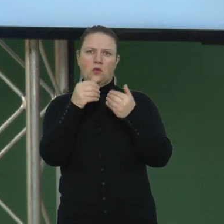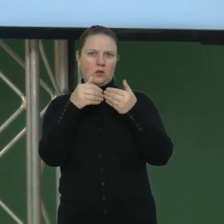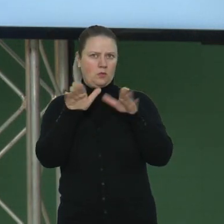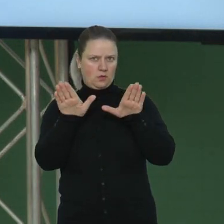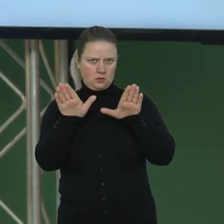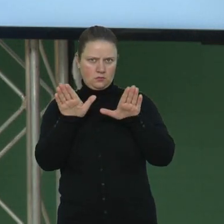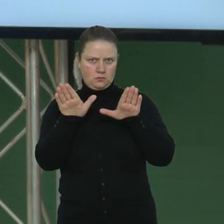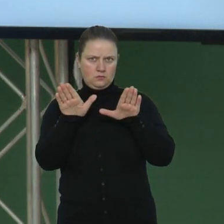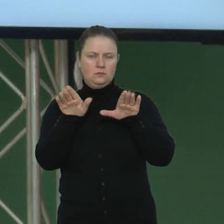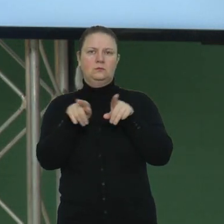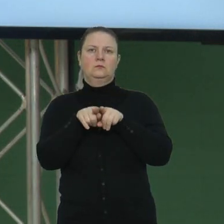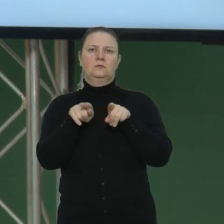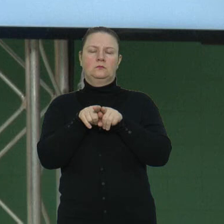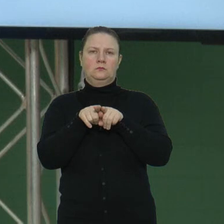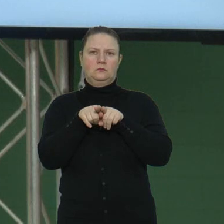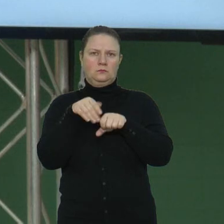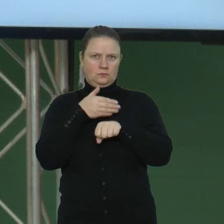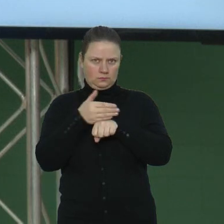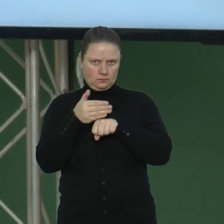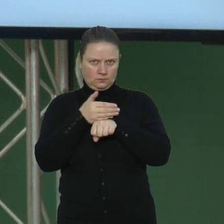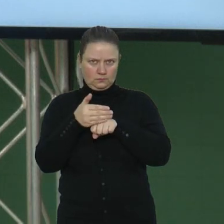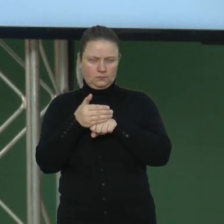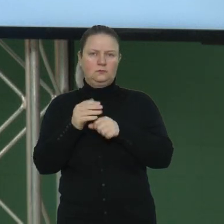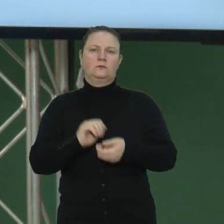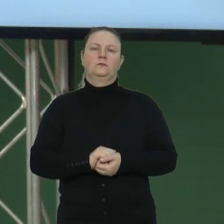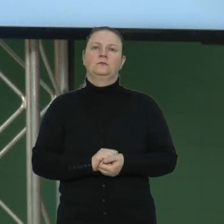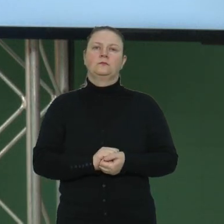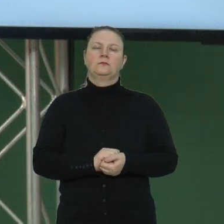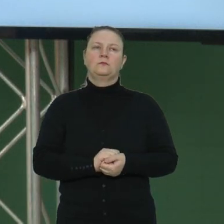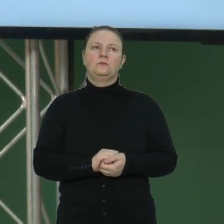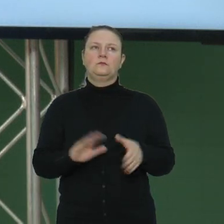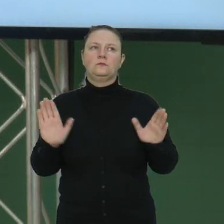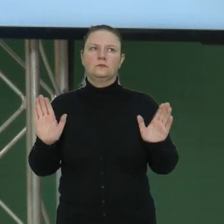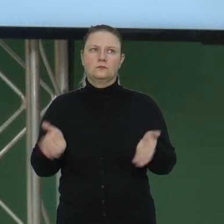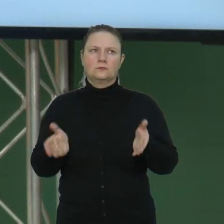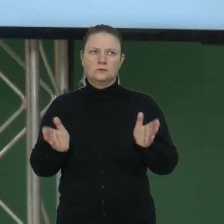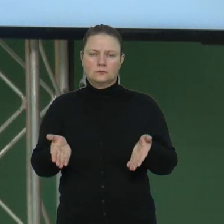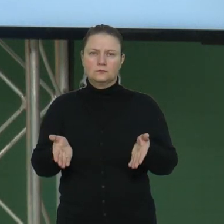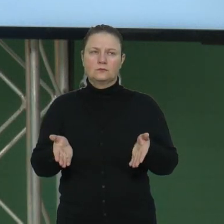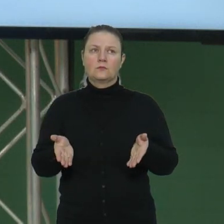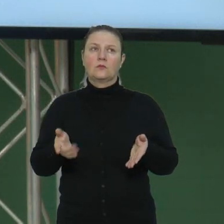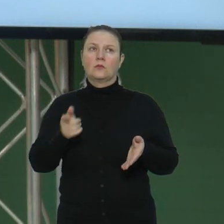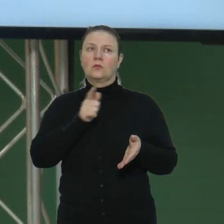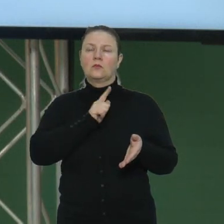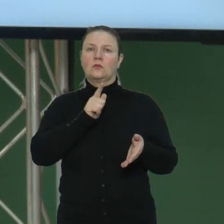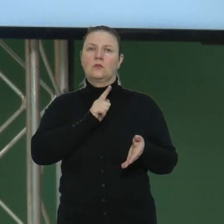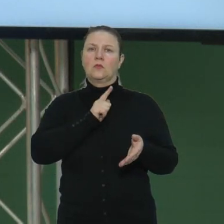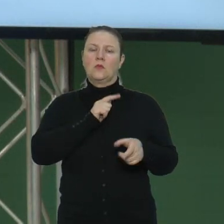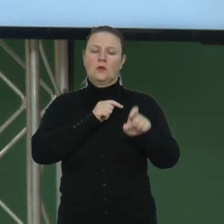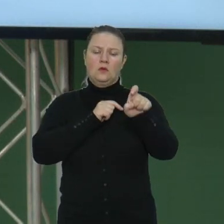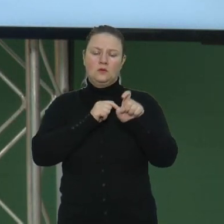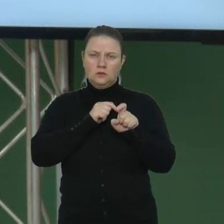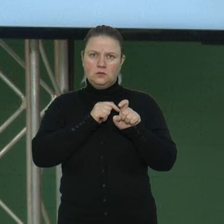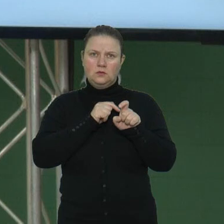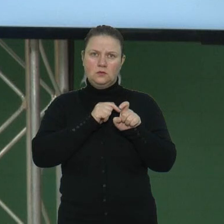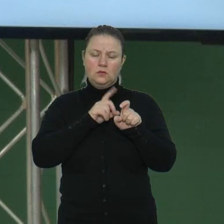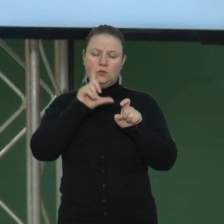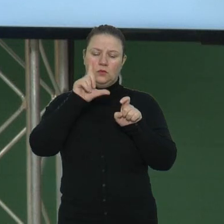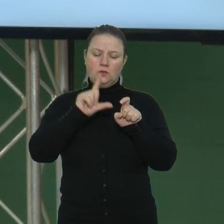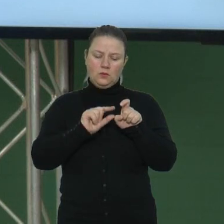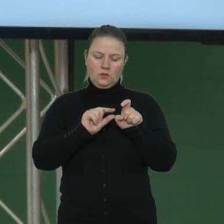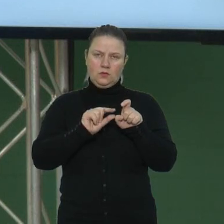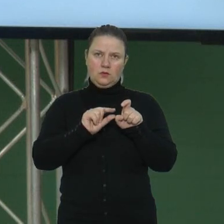segunda possibilidade, eu tenho que o módulo seja maior do que esse A, certo? Então, eu tenho aqui, o x ele vai ser menor